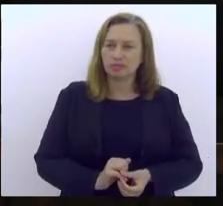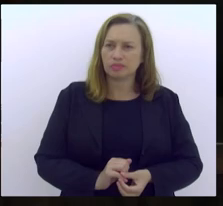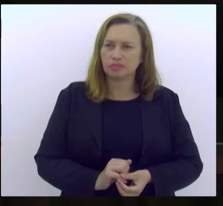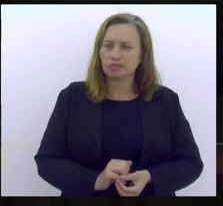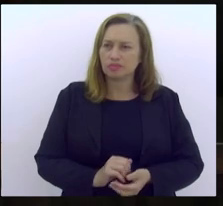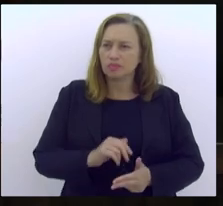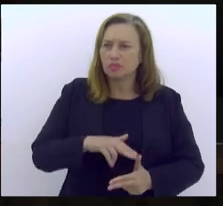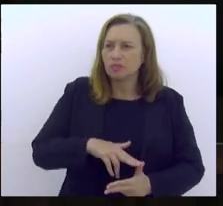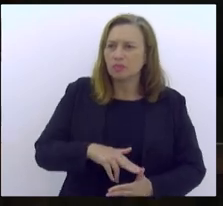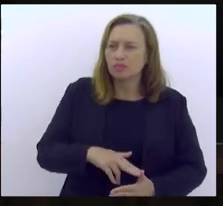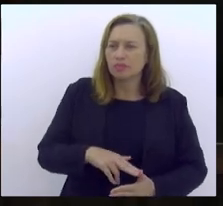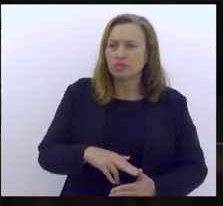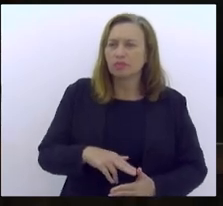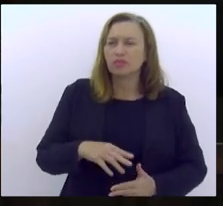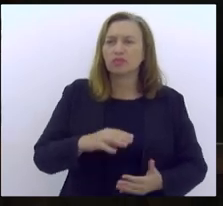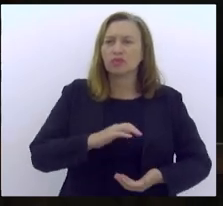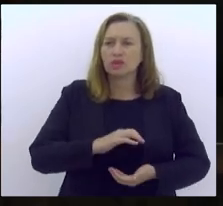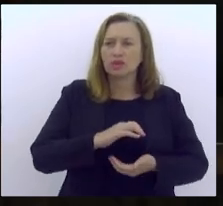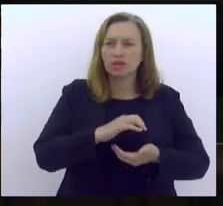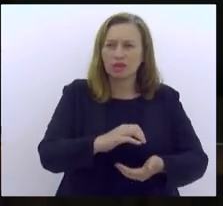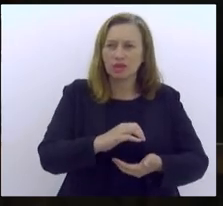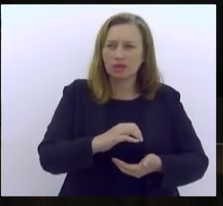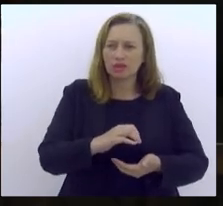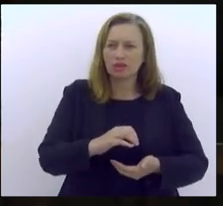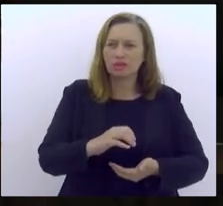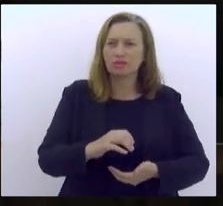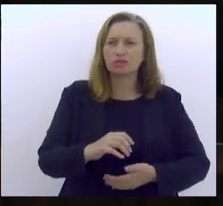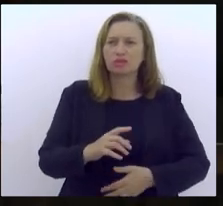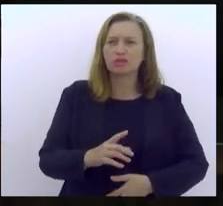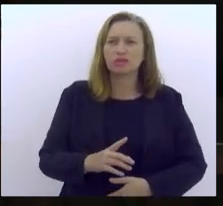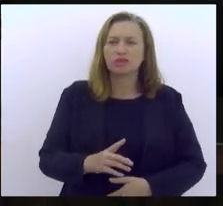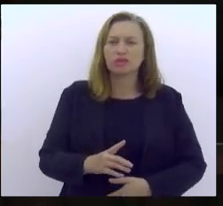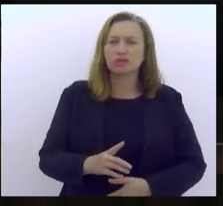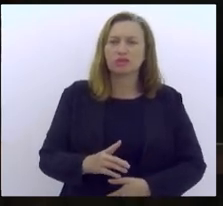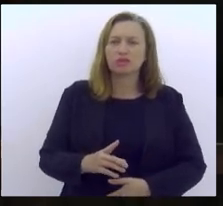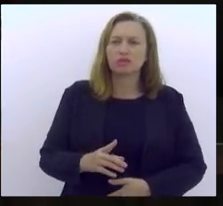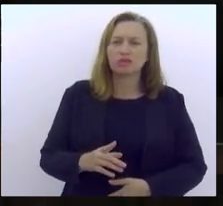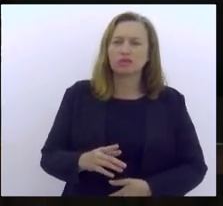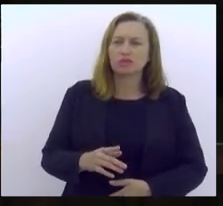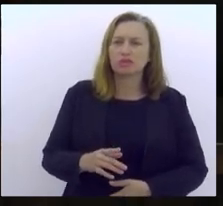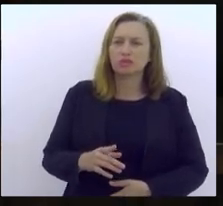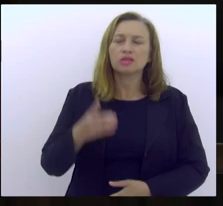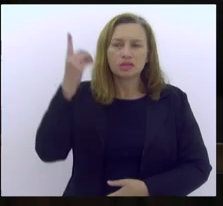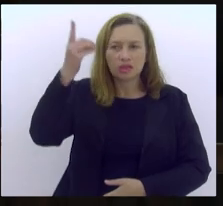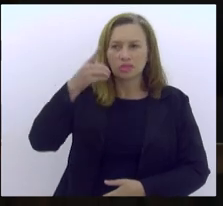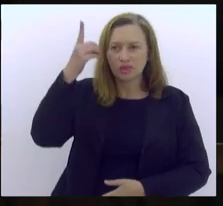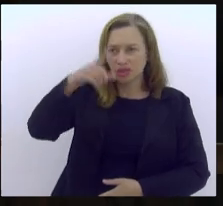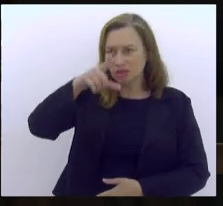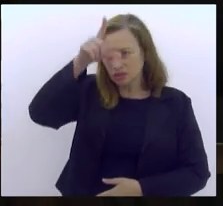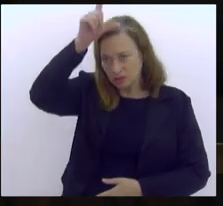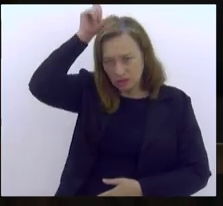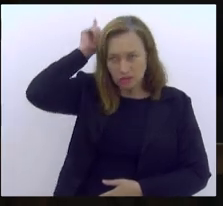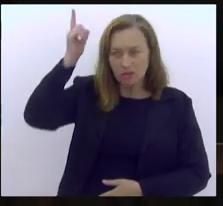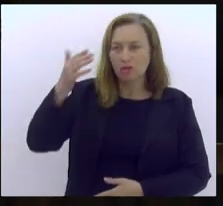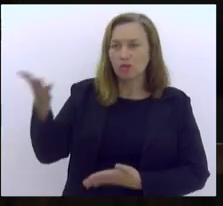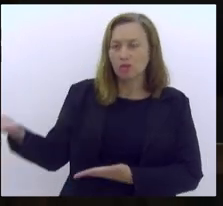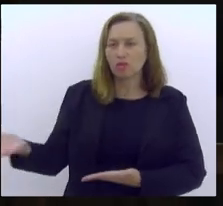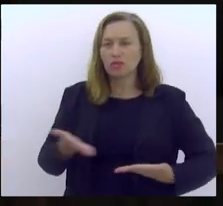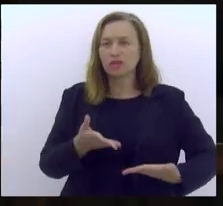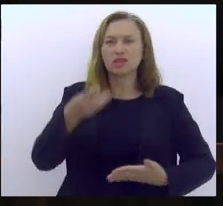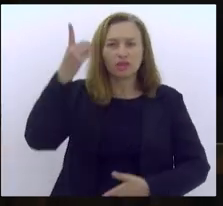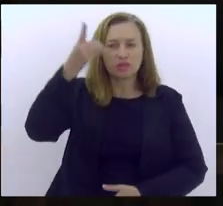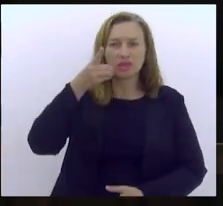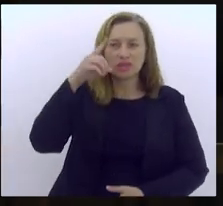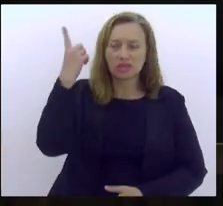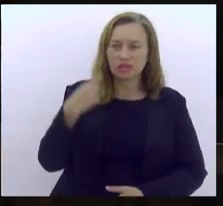escrito, nosso decano, presidente de guerra, só tomando seu tempo aqui. Paulo, a presidência convida a deputada